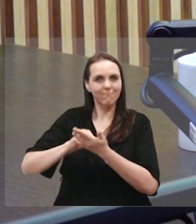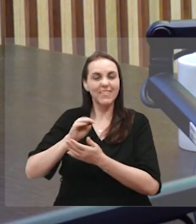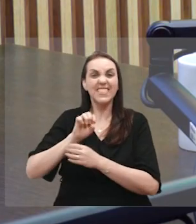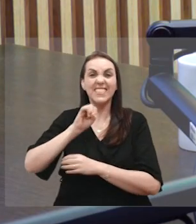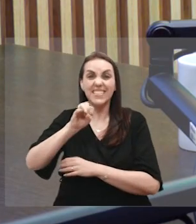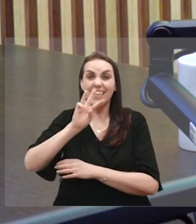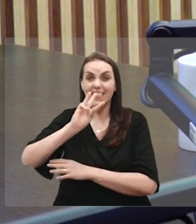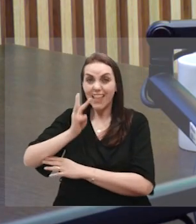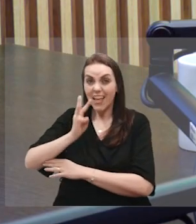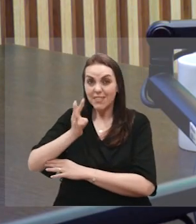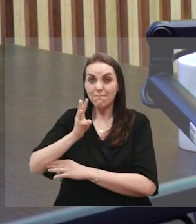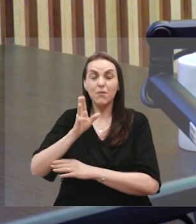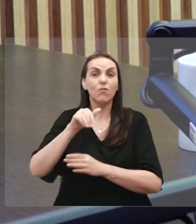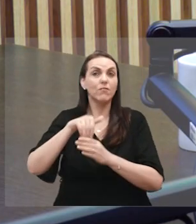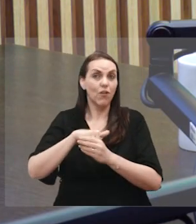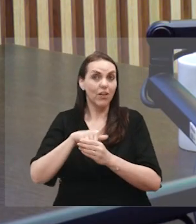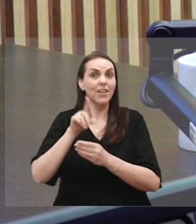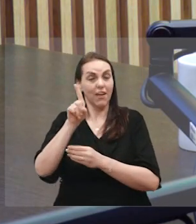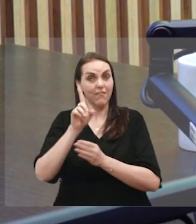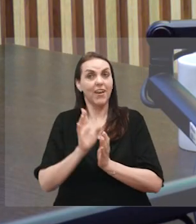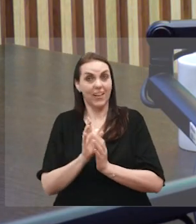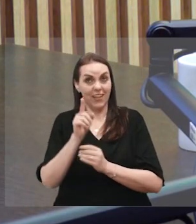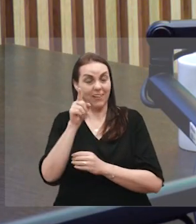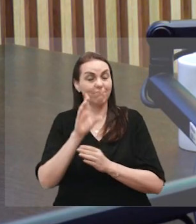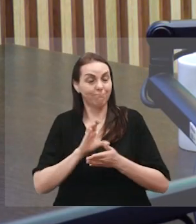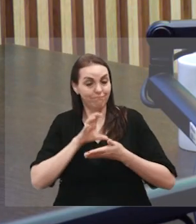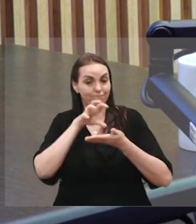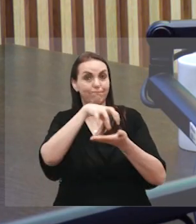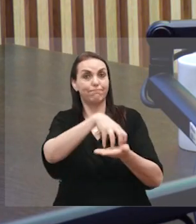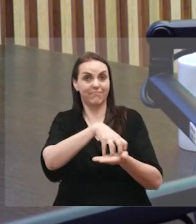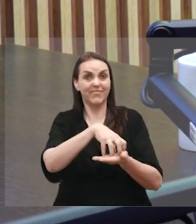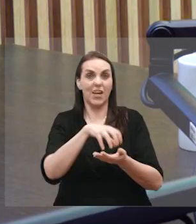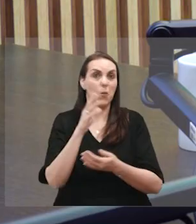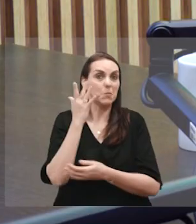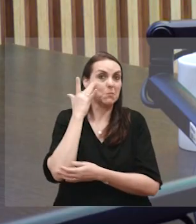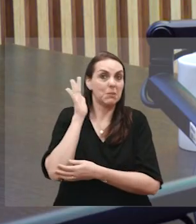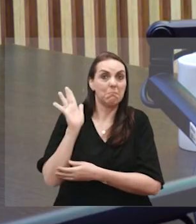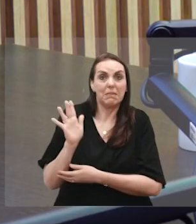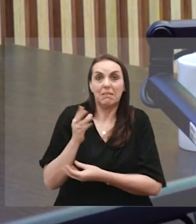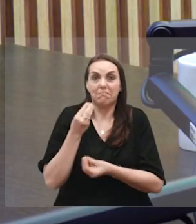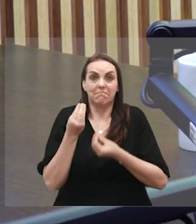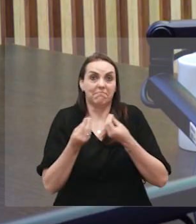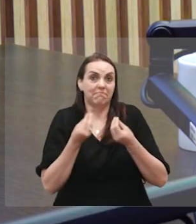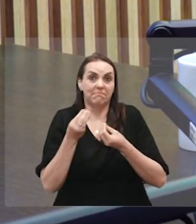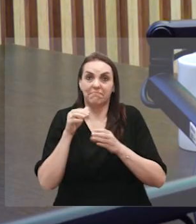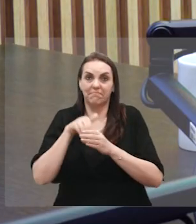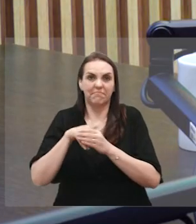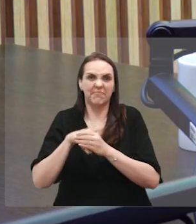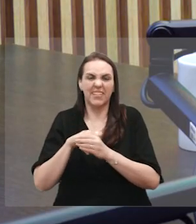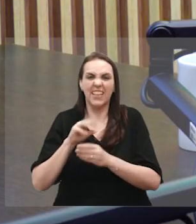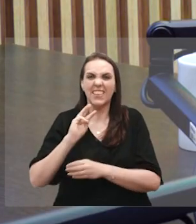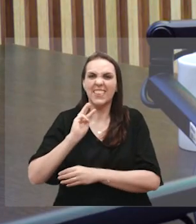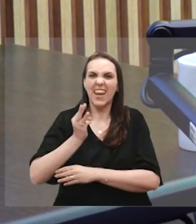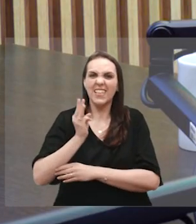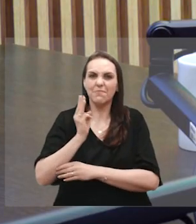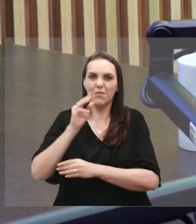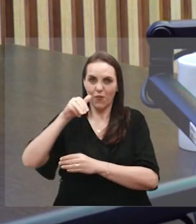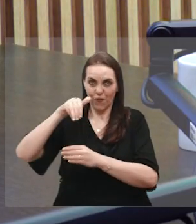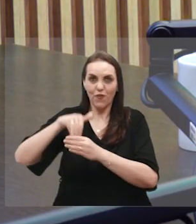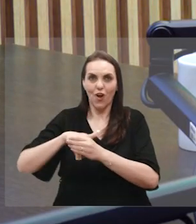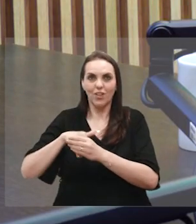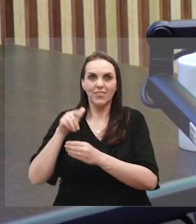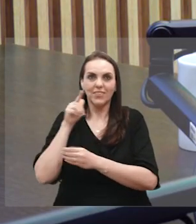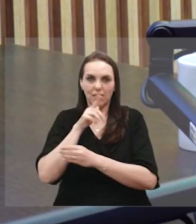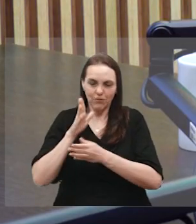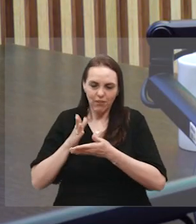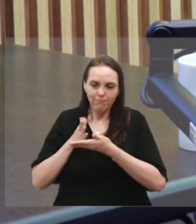se bater 3 mil votos, a gente vai pro comitê, senão a gente não vai. Eu falei, vamos ficar, eu não sabia se a gente ia, como é que ia ser, né? E aí quando deu os 3 mil votos, a